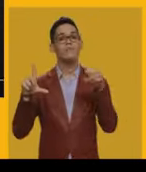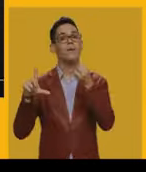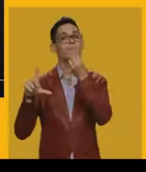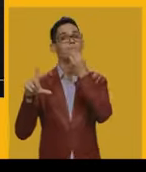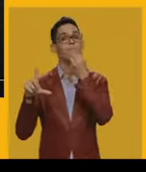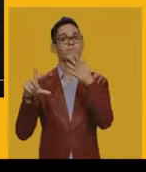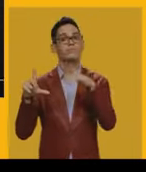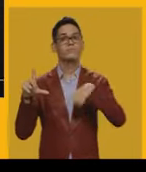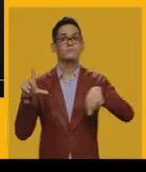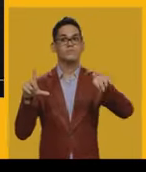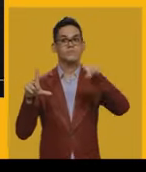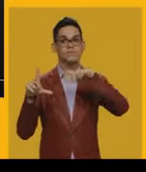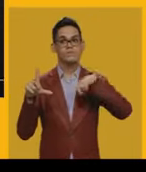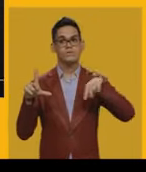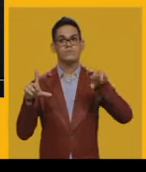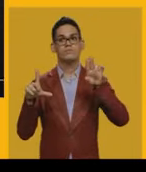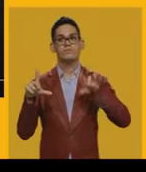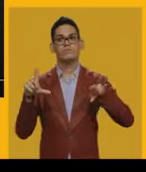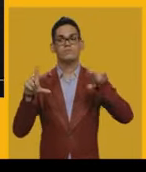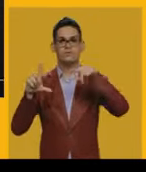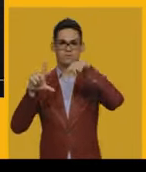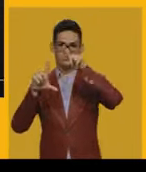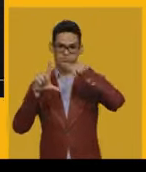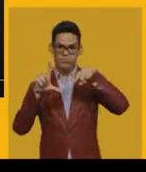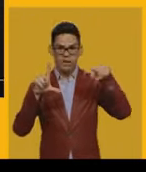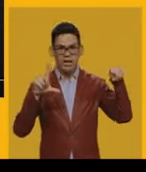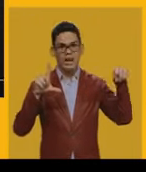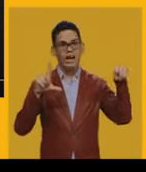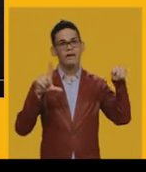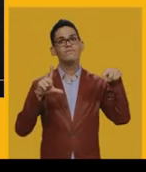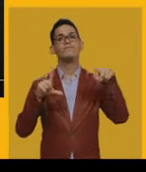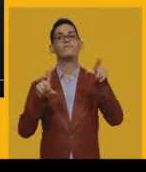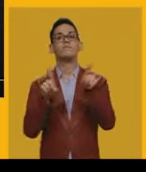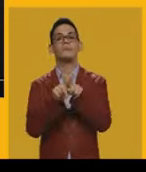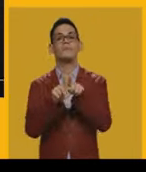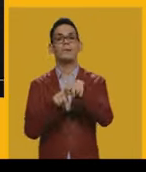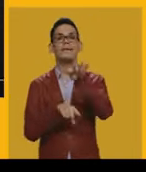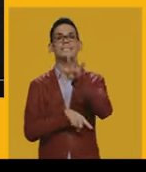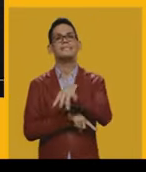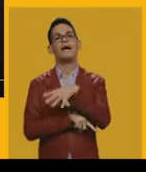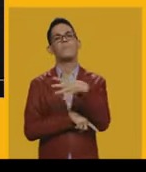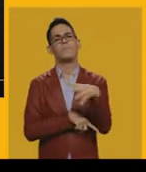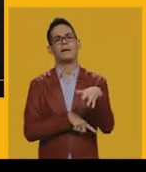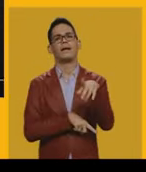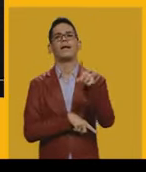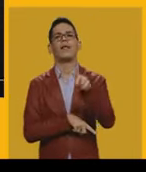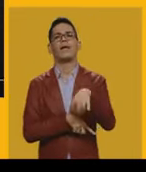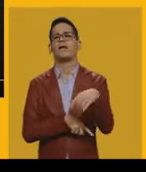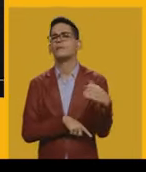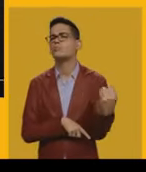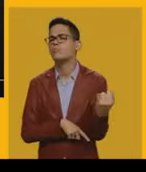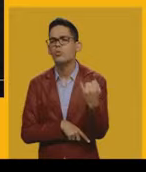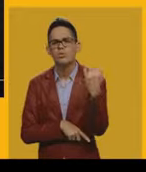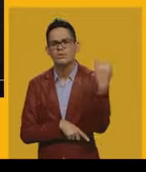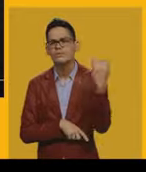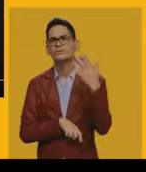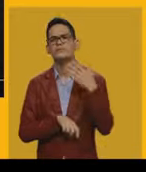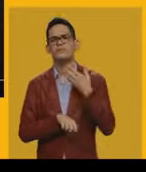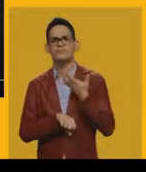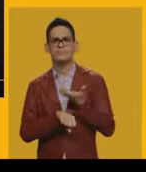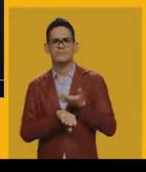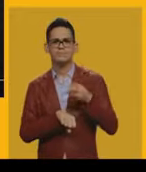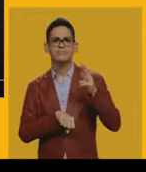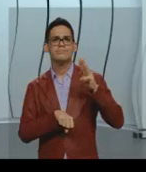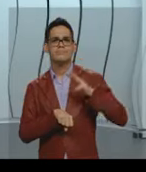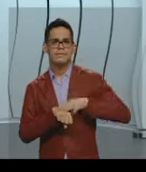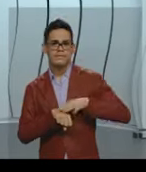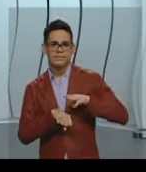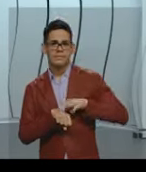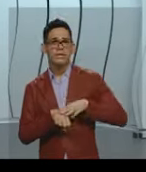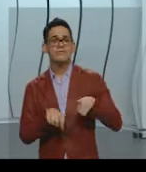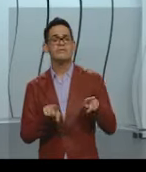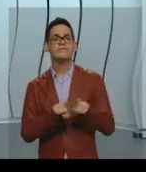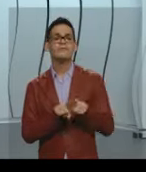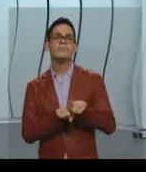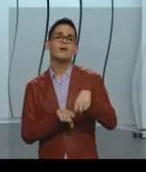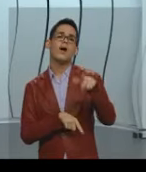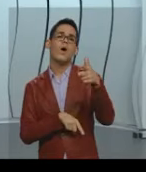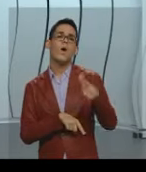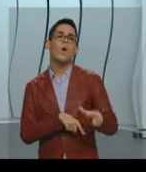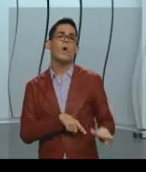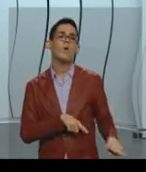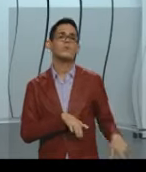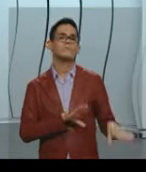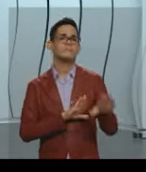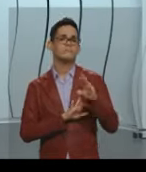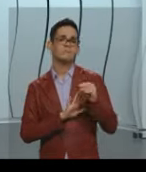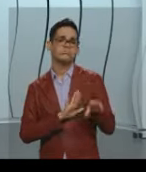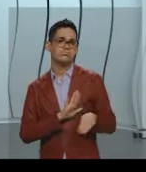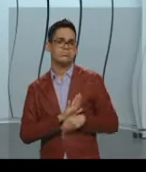uma interpretação de gráfico e tabelas, é importante isso na matemática e qualquer outra disciplina. Então,